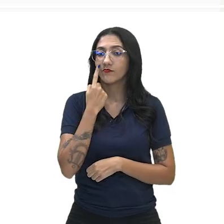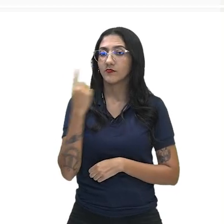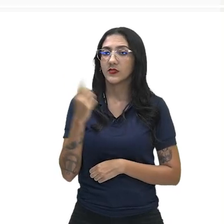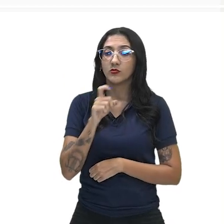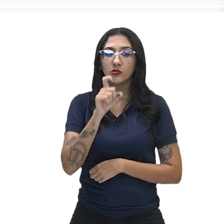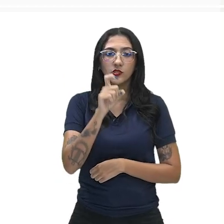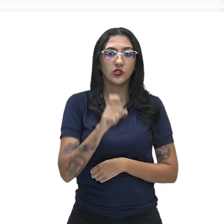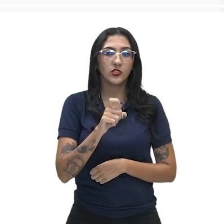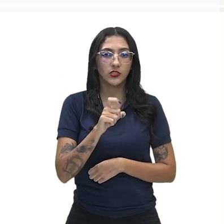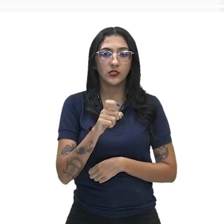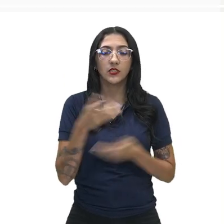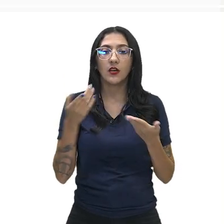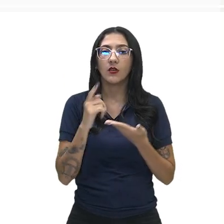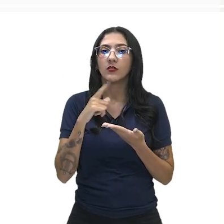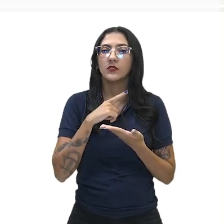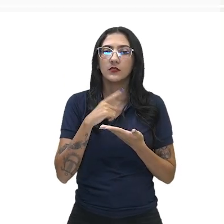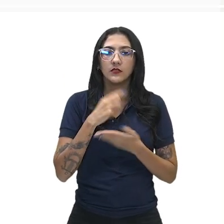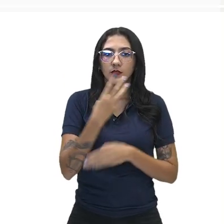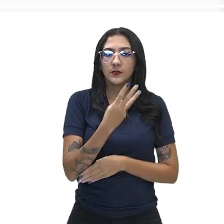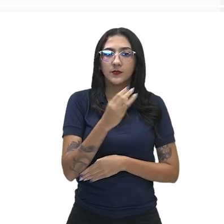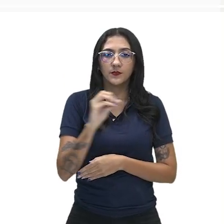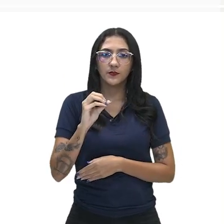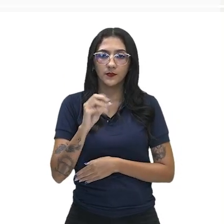igual a 30